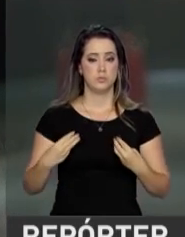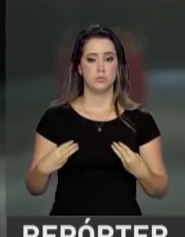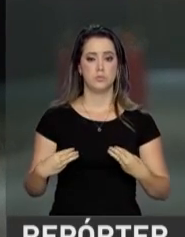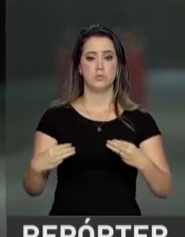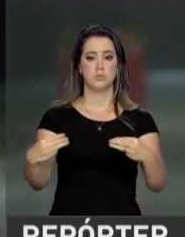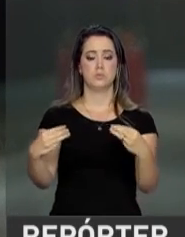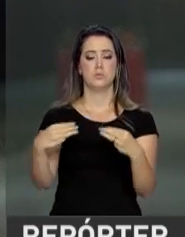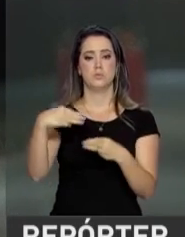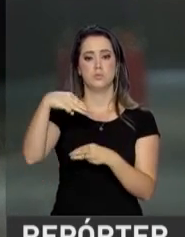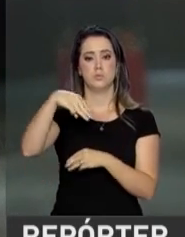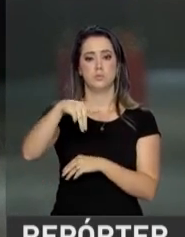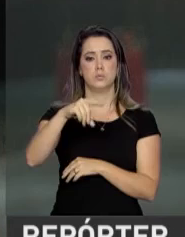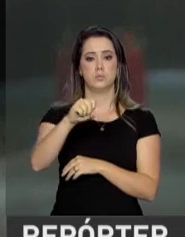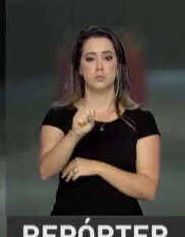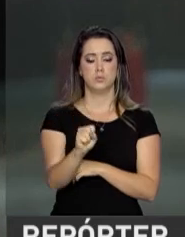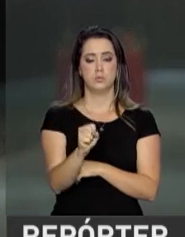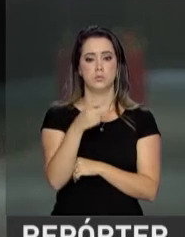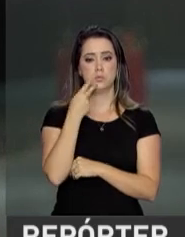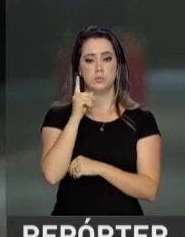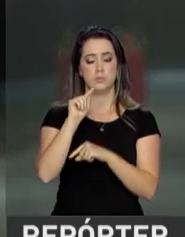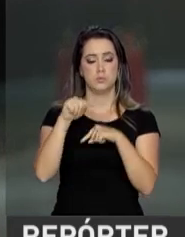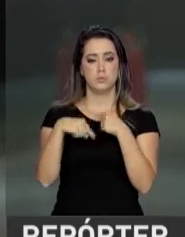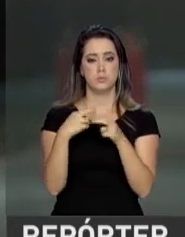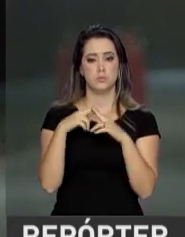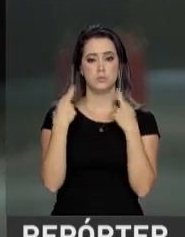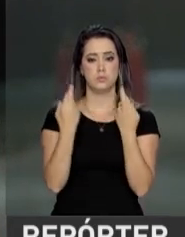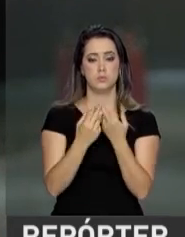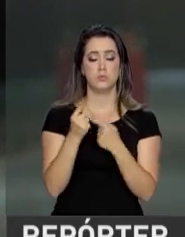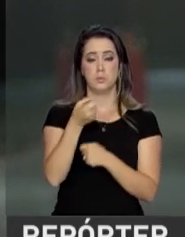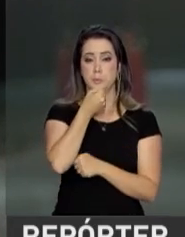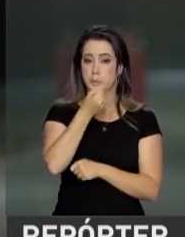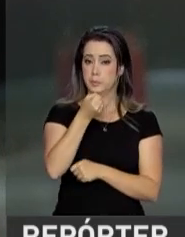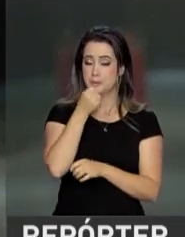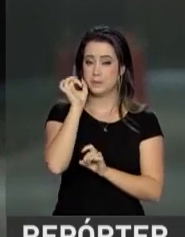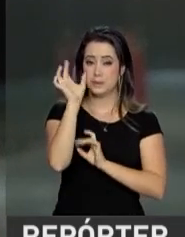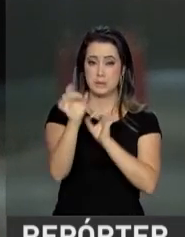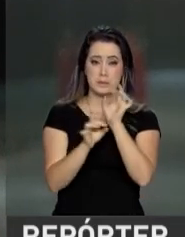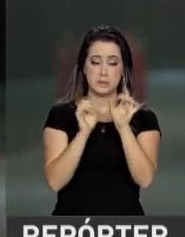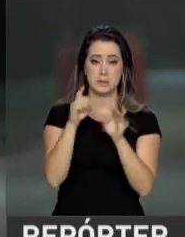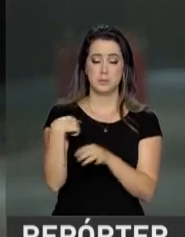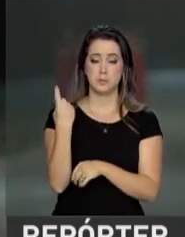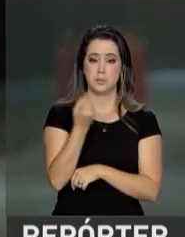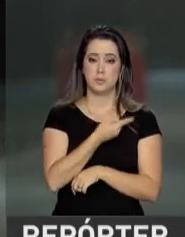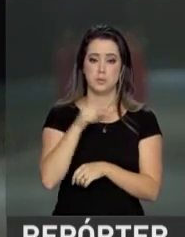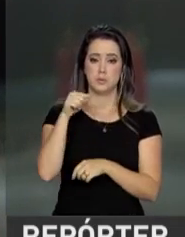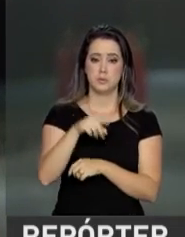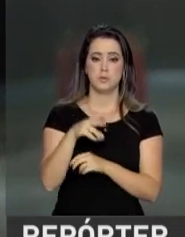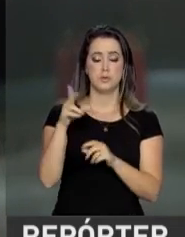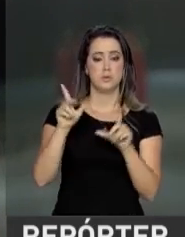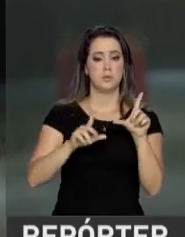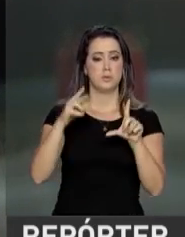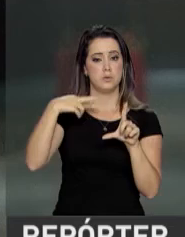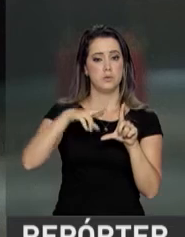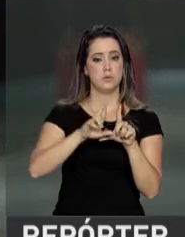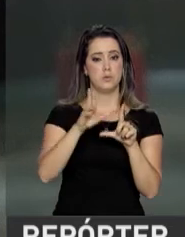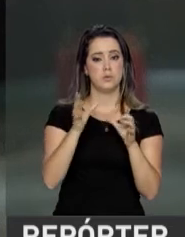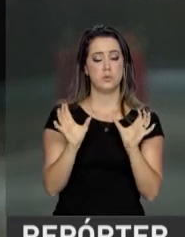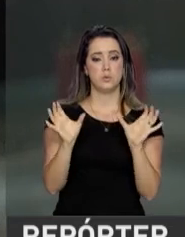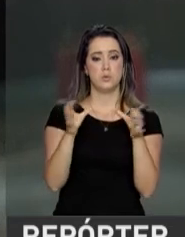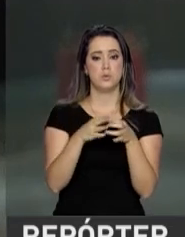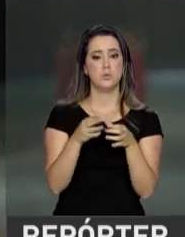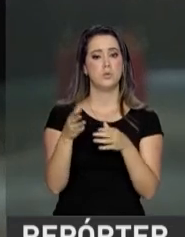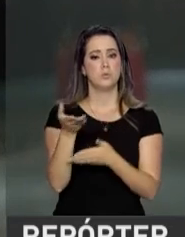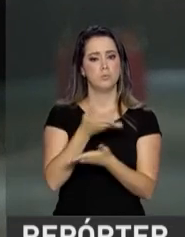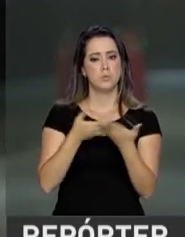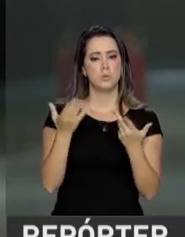do desenvolvimento social afirmou depois dessa reunião em uma entrevista exclusiva para a gente aqui da tvnbr que a pasta negocia